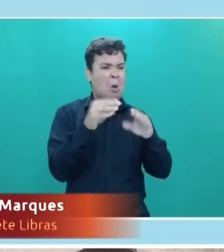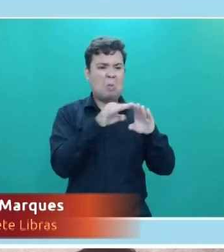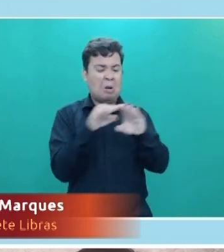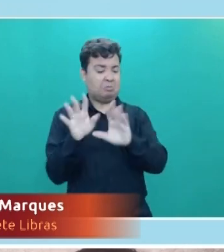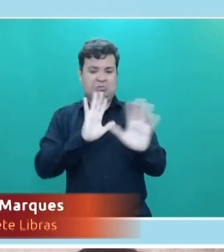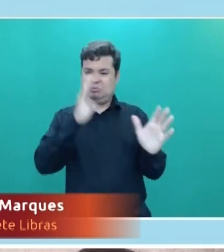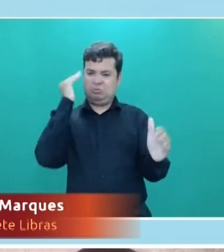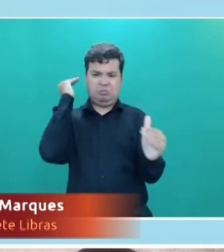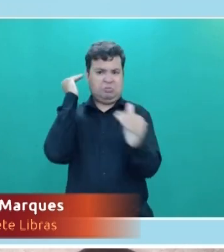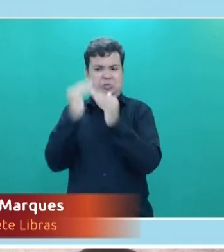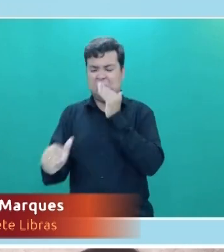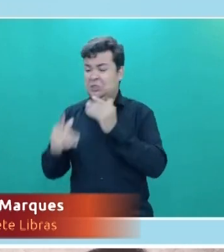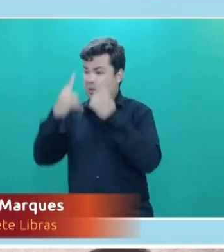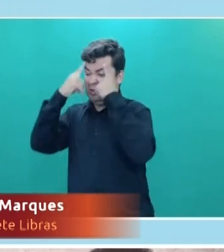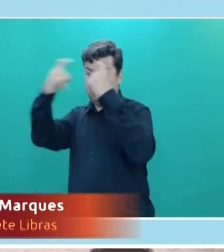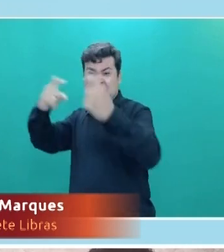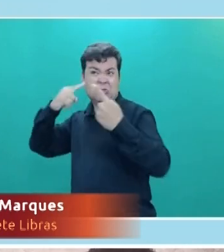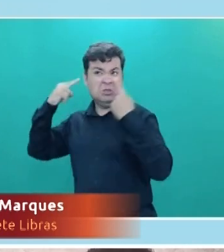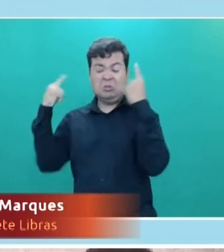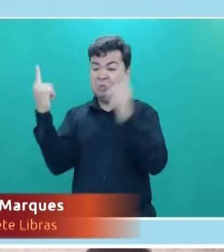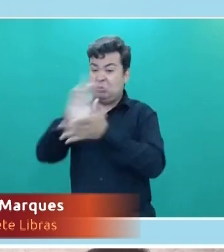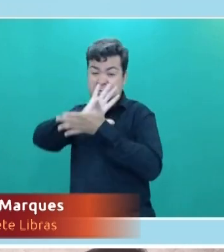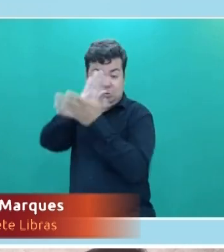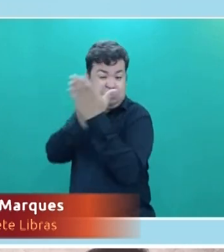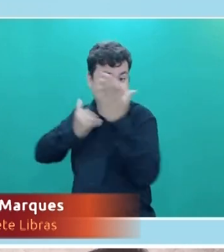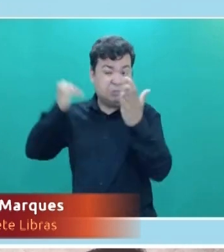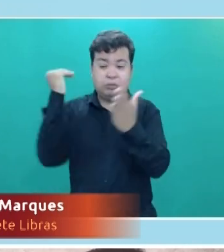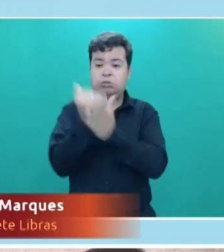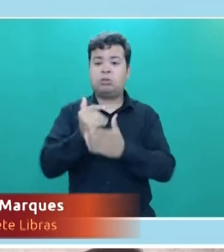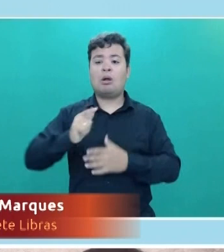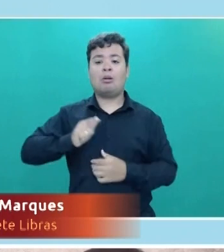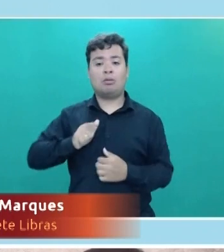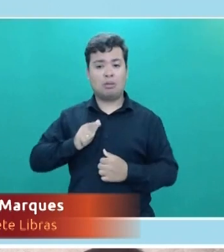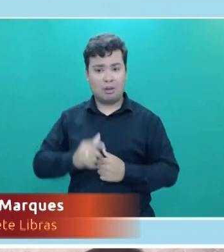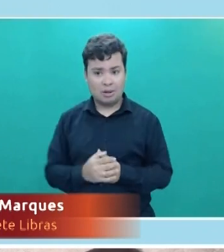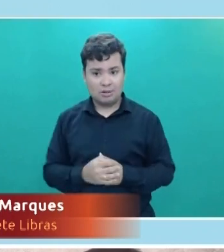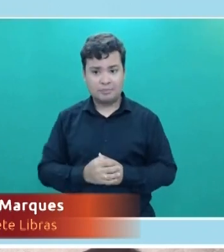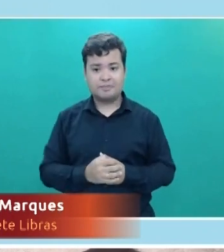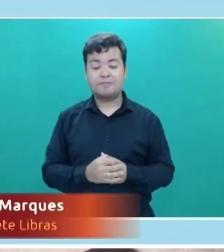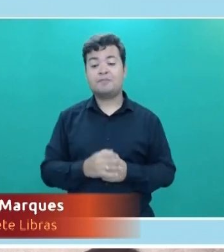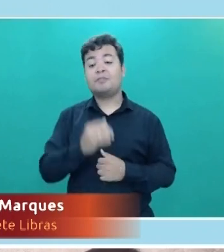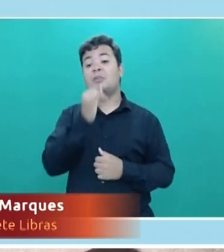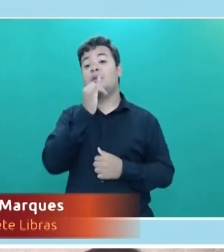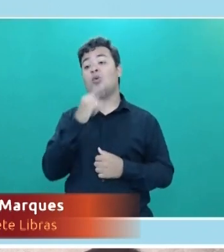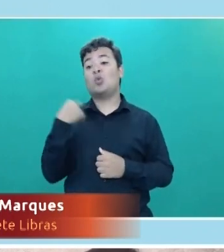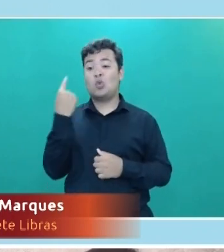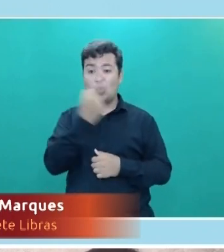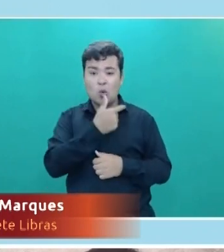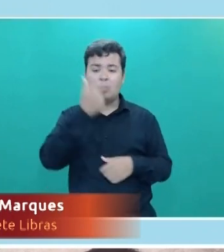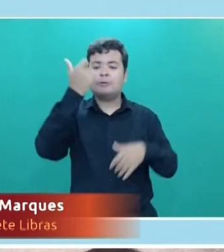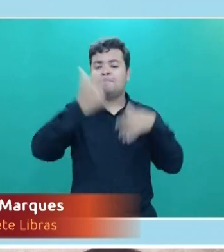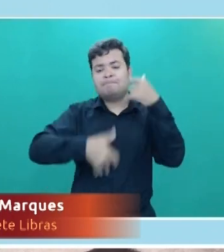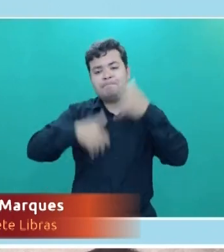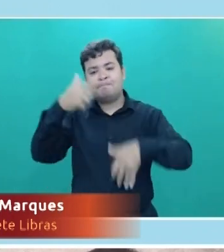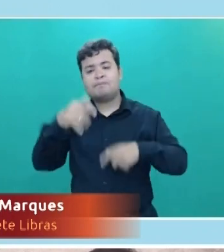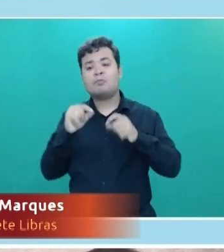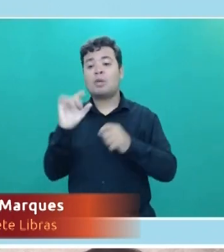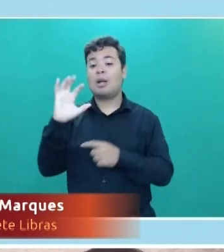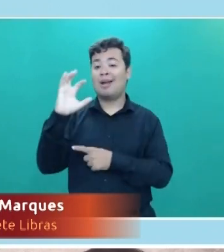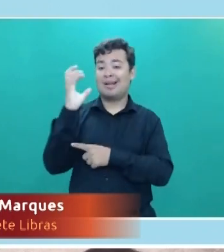acabam reiterando aquilo que a gente fala sempre sobre os padrões de uma